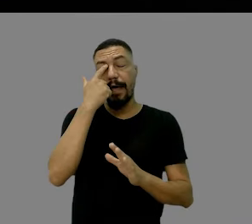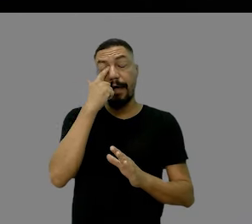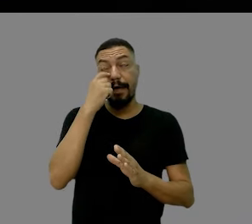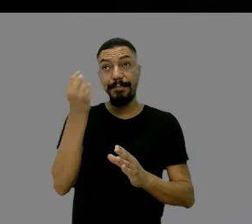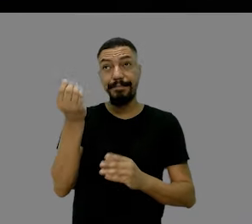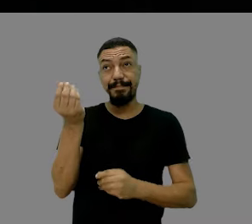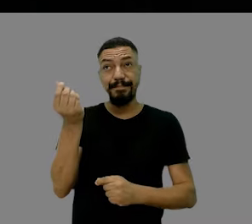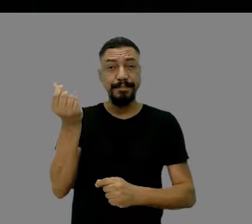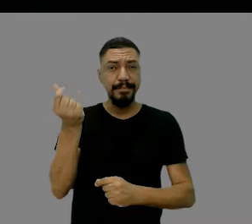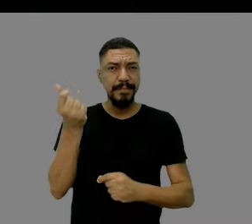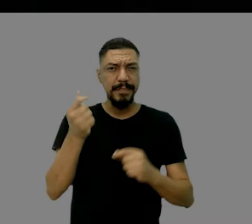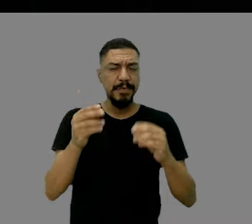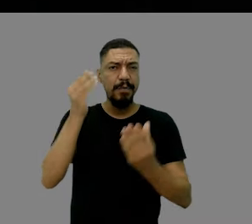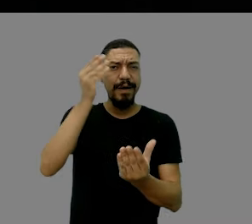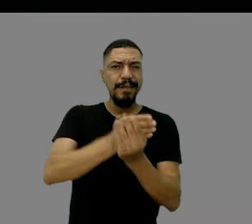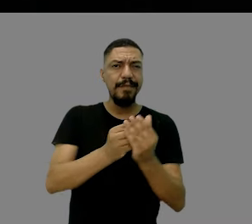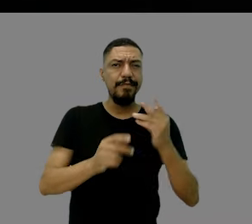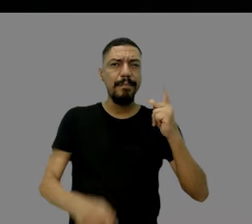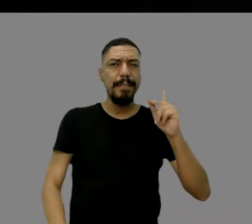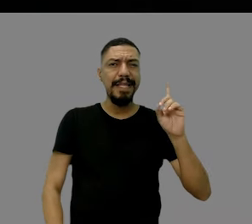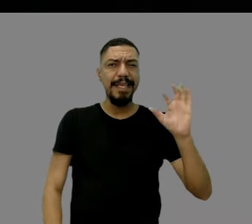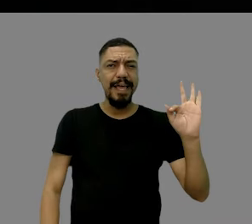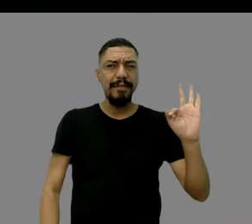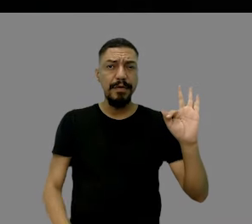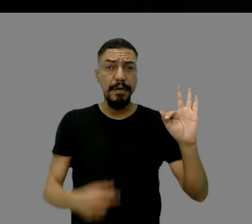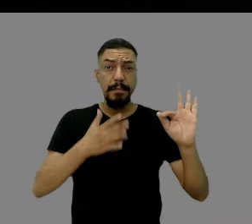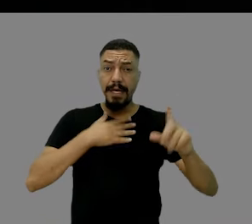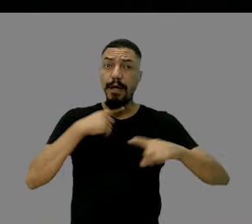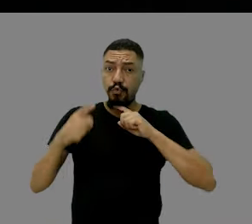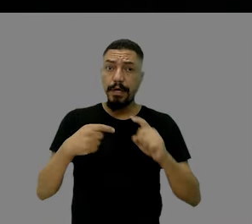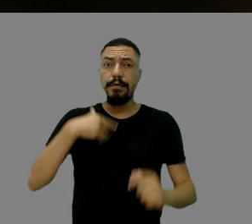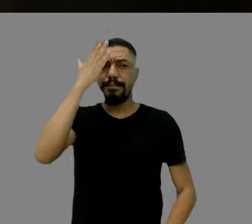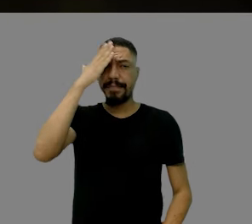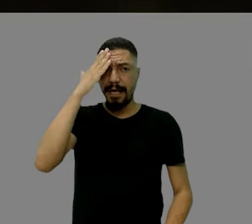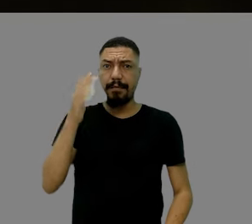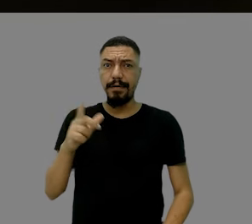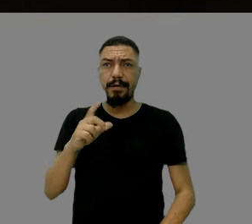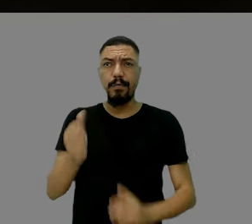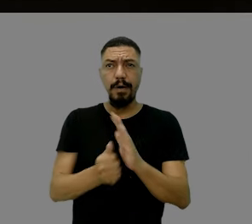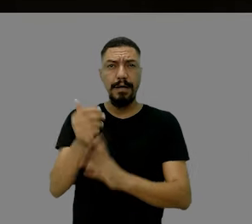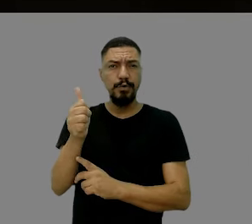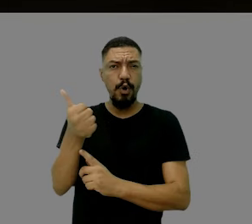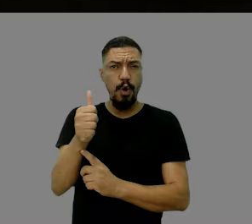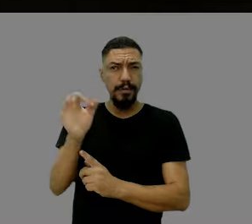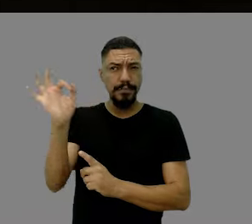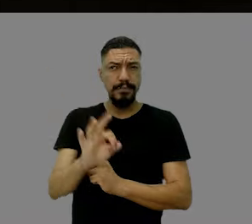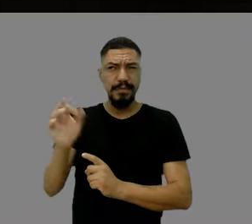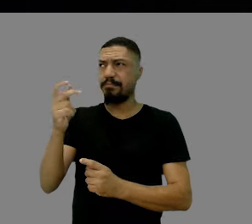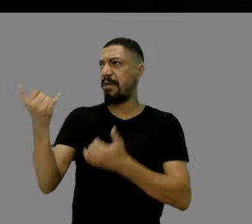em PDF? Porque a minha dúvida é, que agora eu sei que é 11%, porque alguém me falou, mas